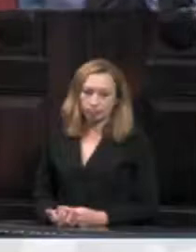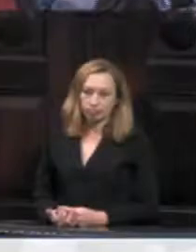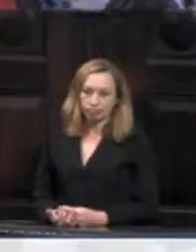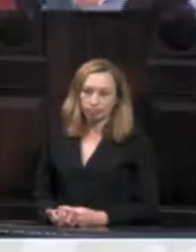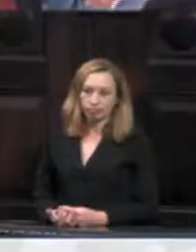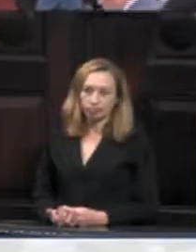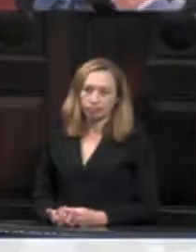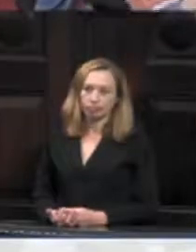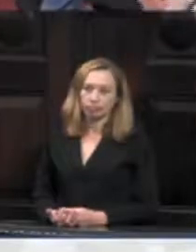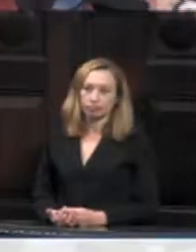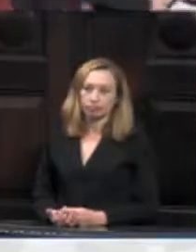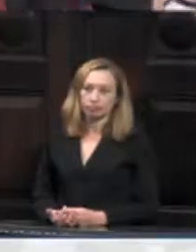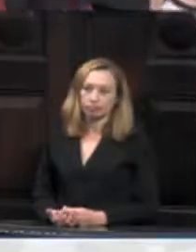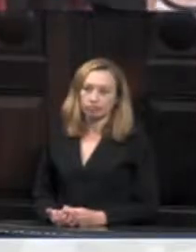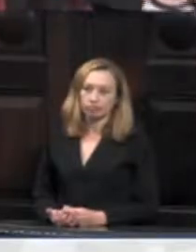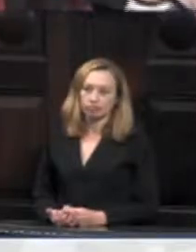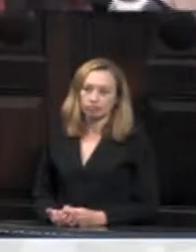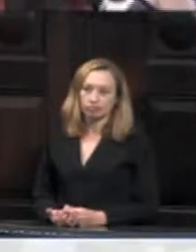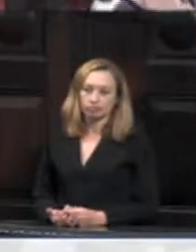Reaberta a sessão.